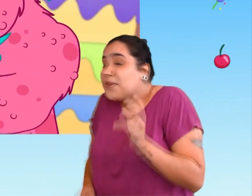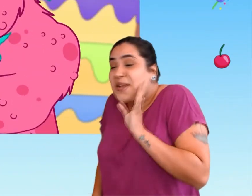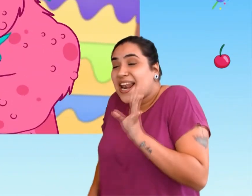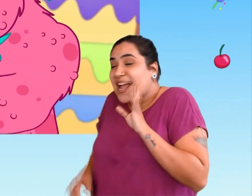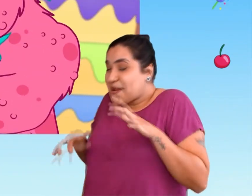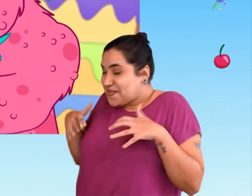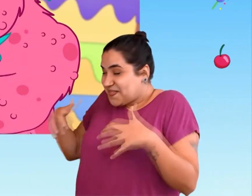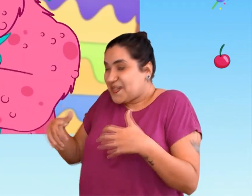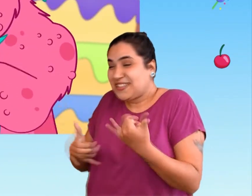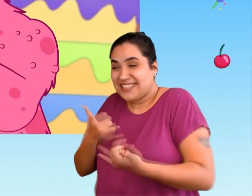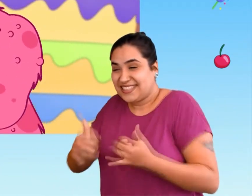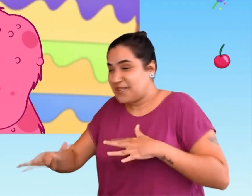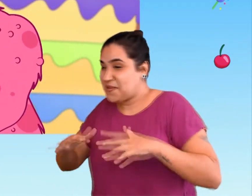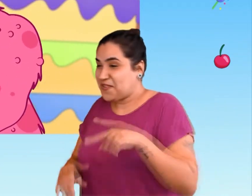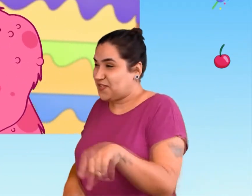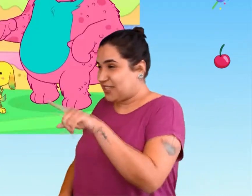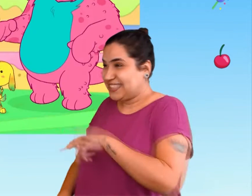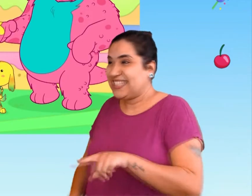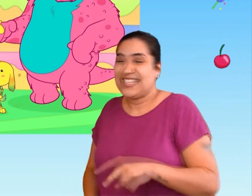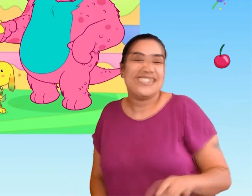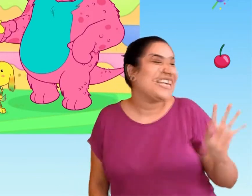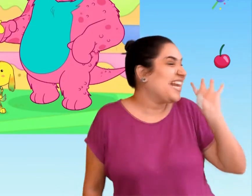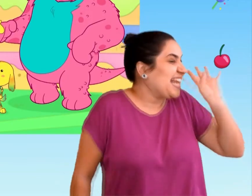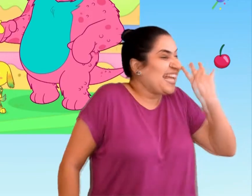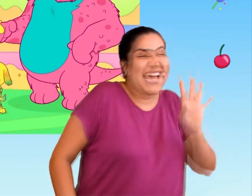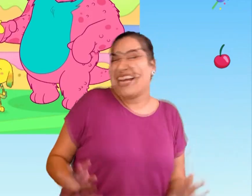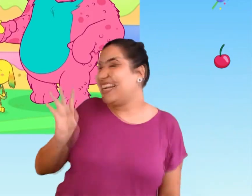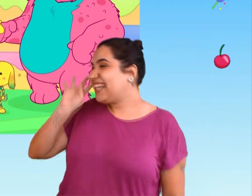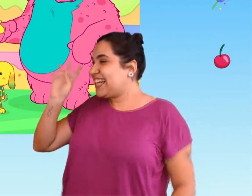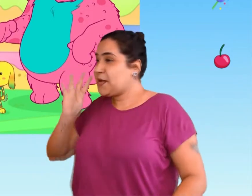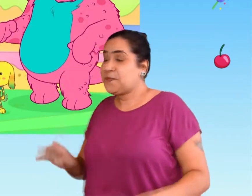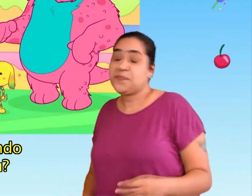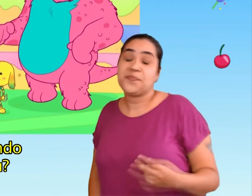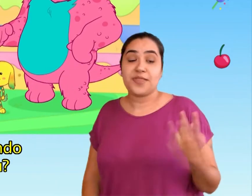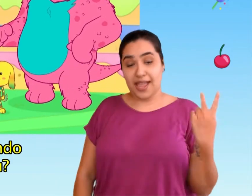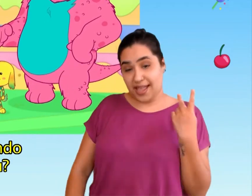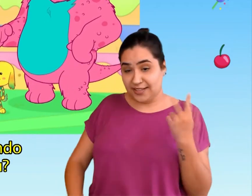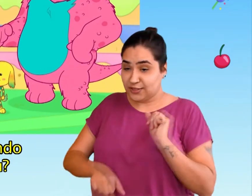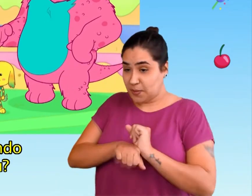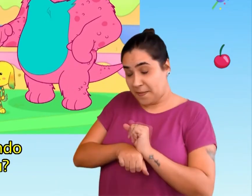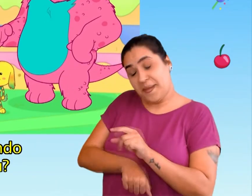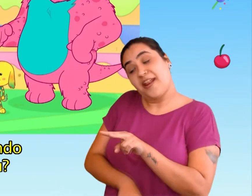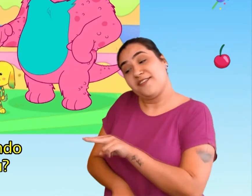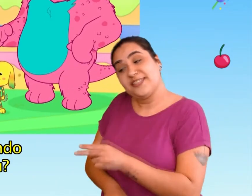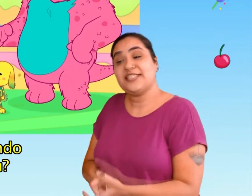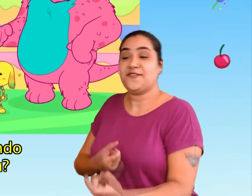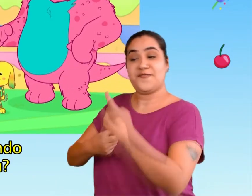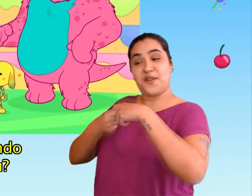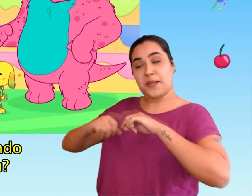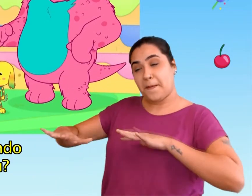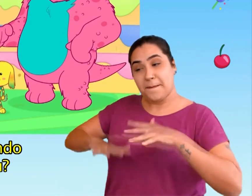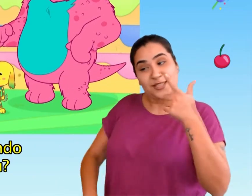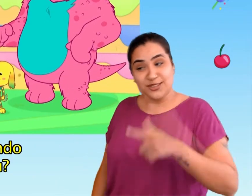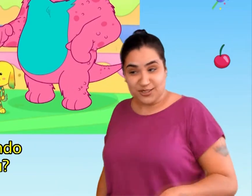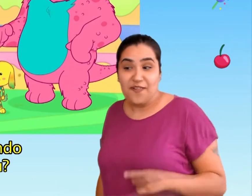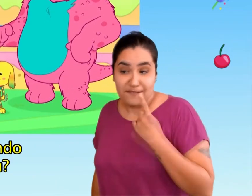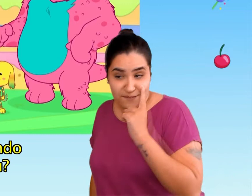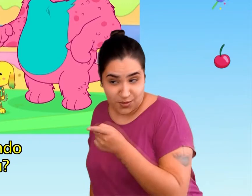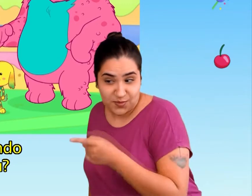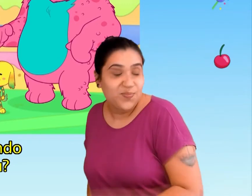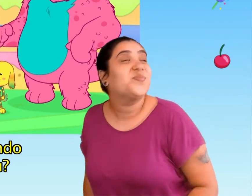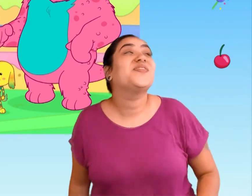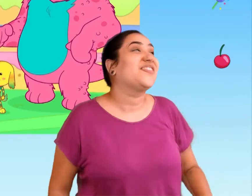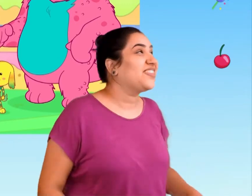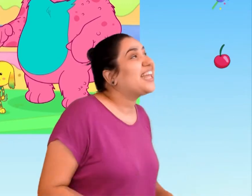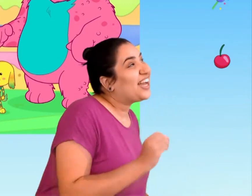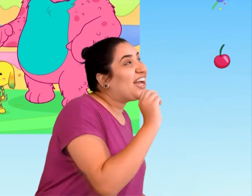Foi monstro legal jogar com vocês. Demais! A gente vai ficar esperando vocês para uma nova